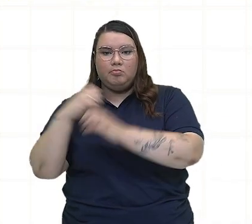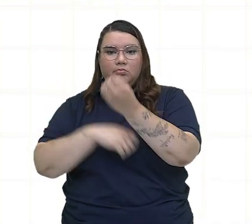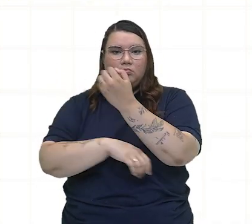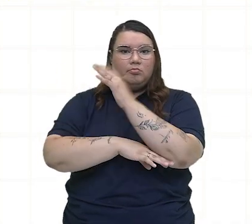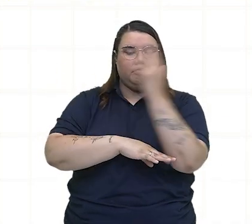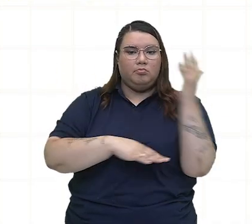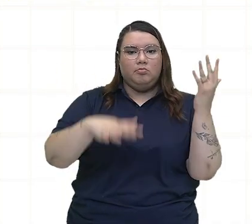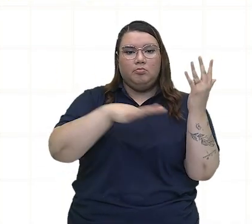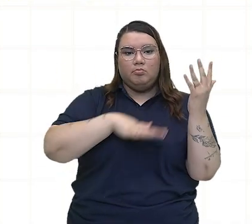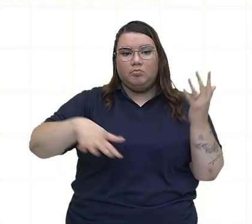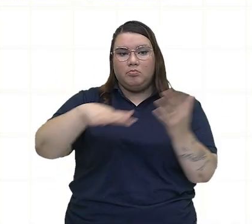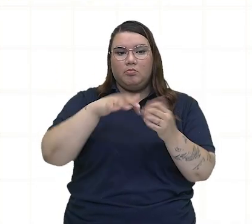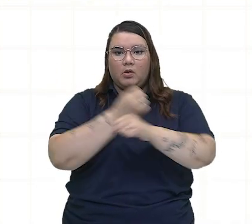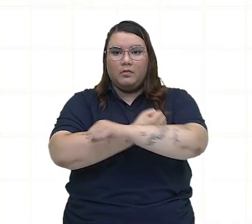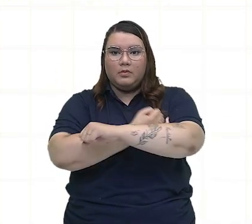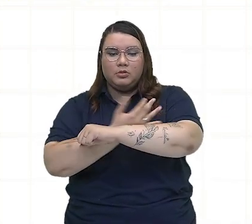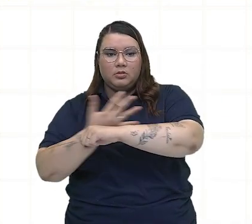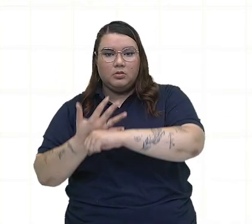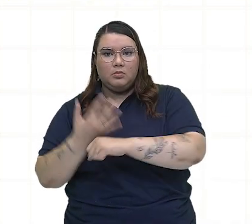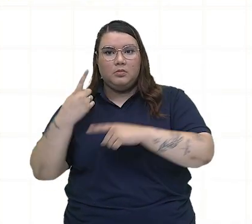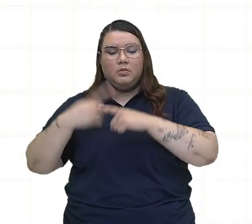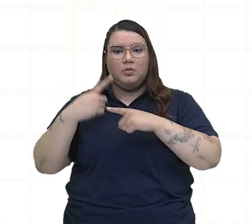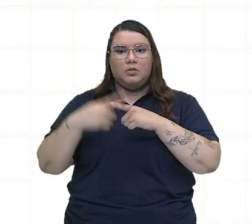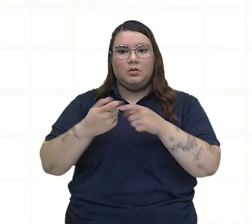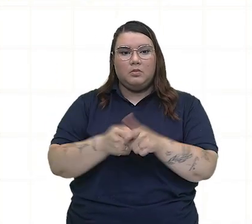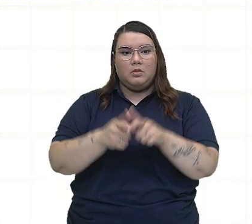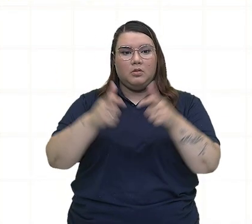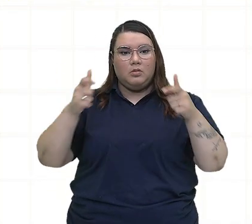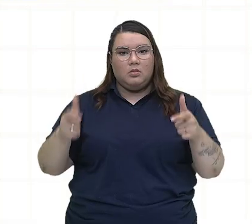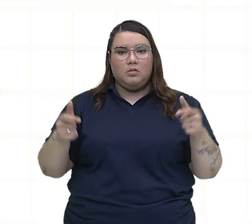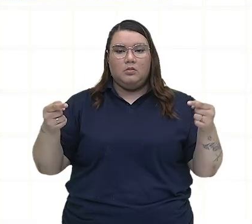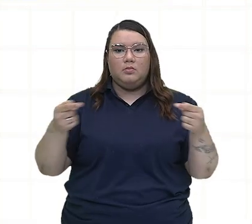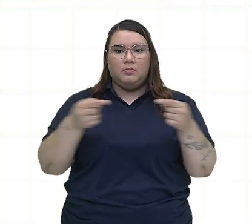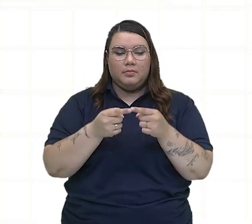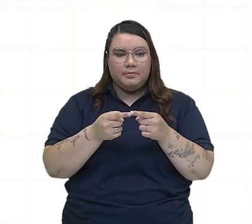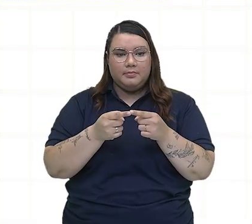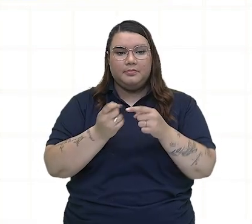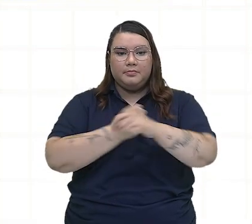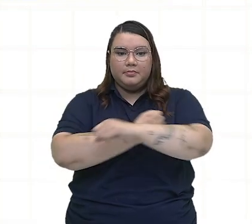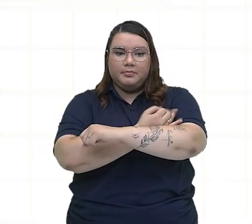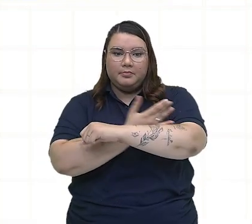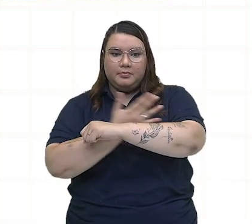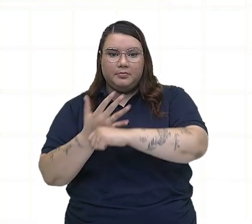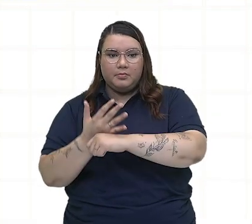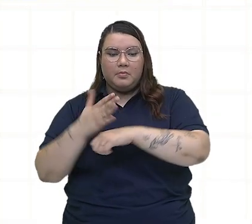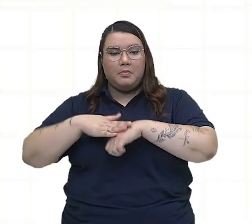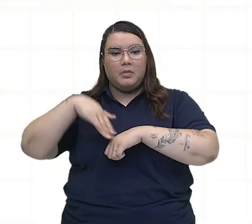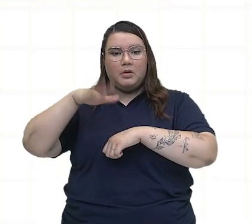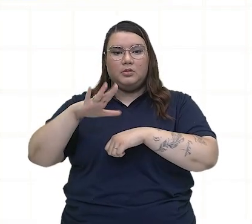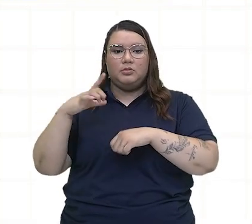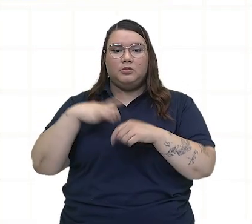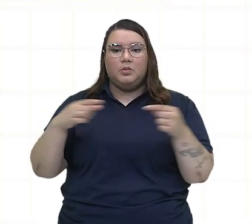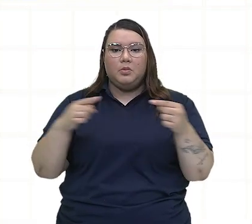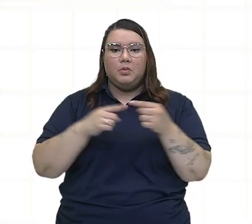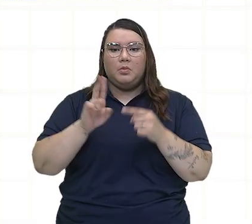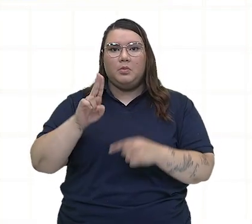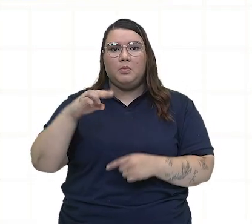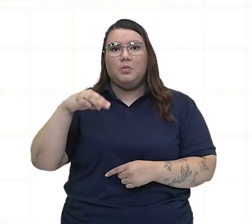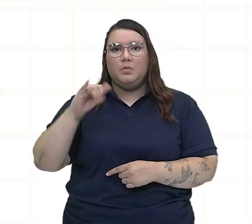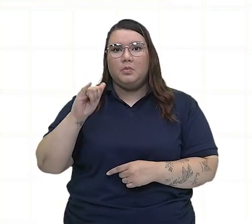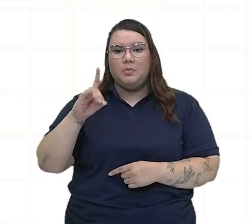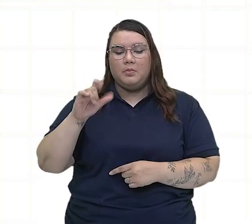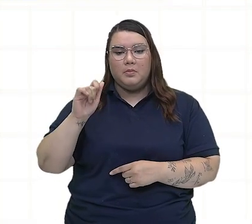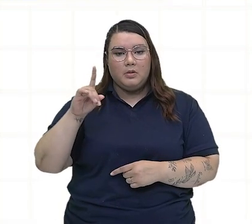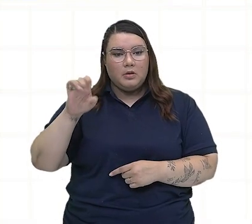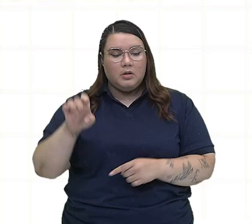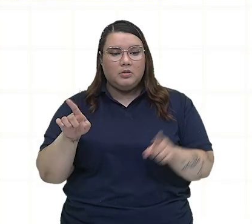dessa cobertura da vegetação. Porque quanto maior for a vegetação, maior será a umidade,